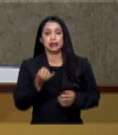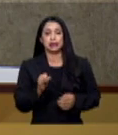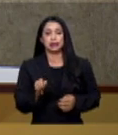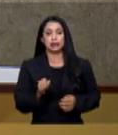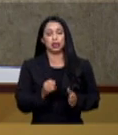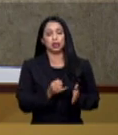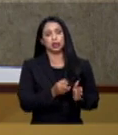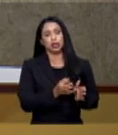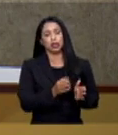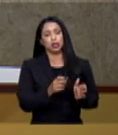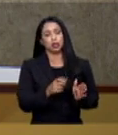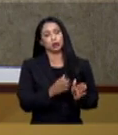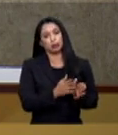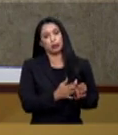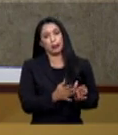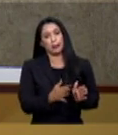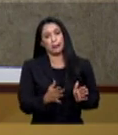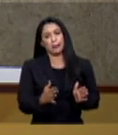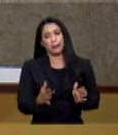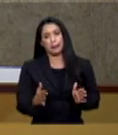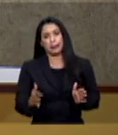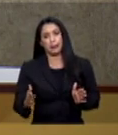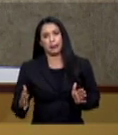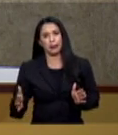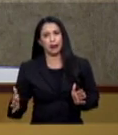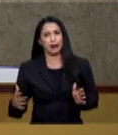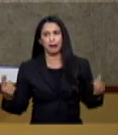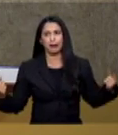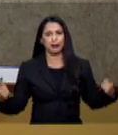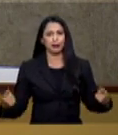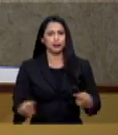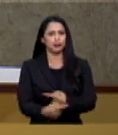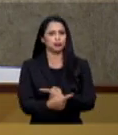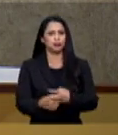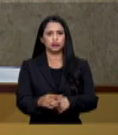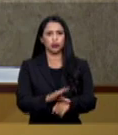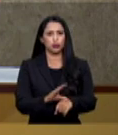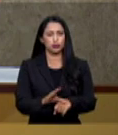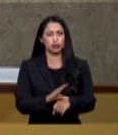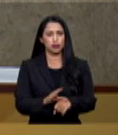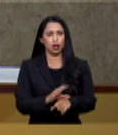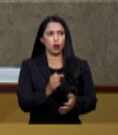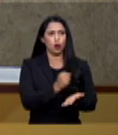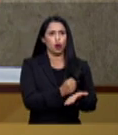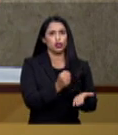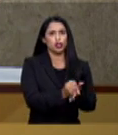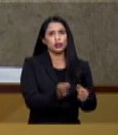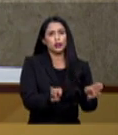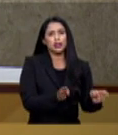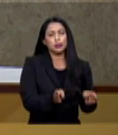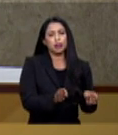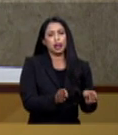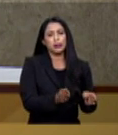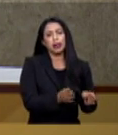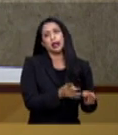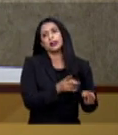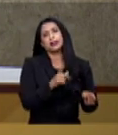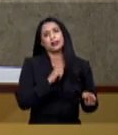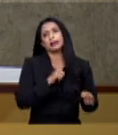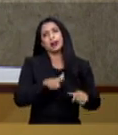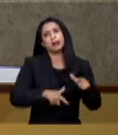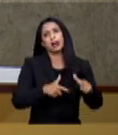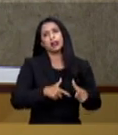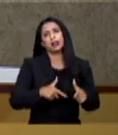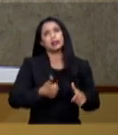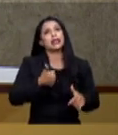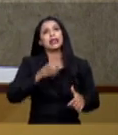no tempo, elas criaram um estado de coisas inconstitucional. Se a pessoa foi contratada temporariamente, mas está lá